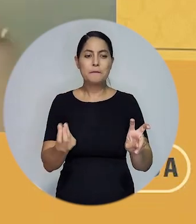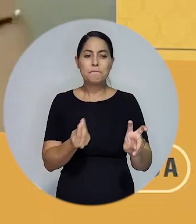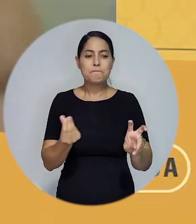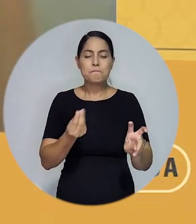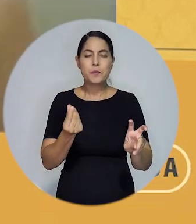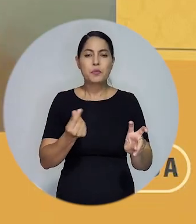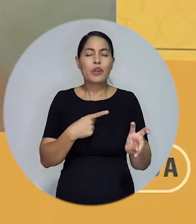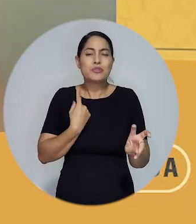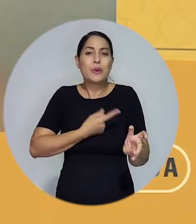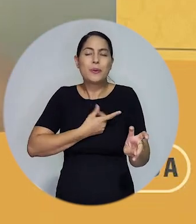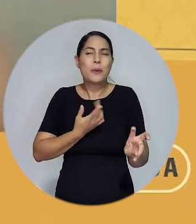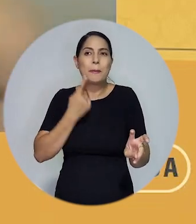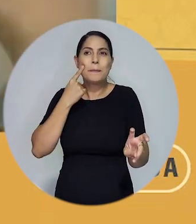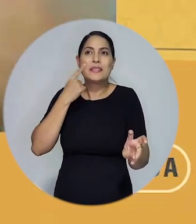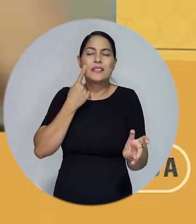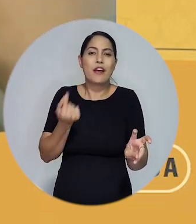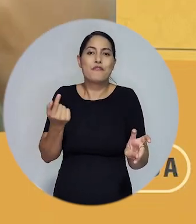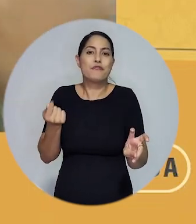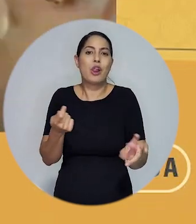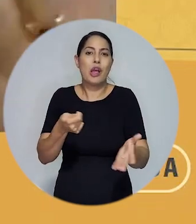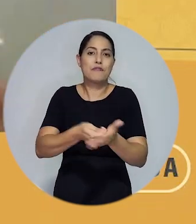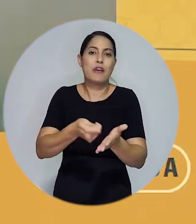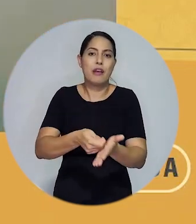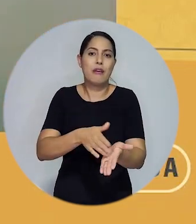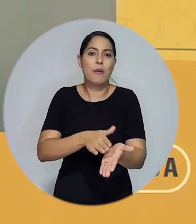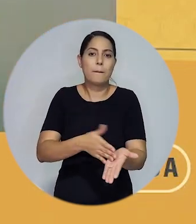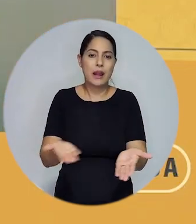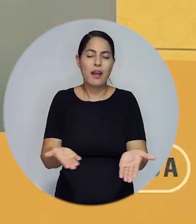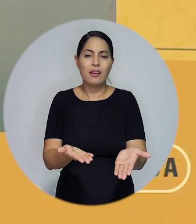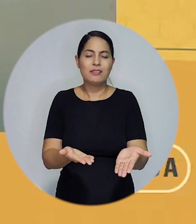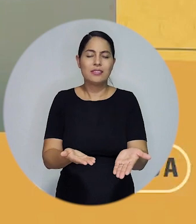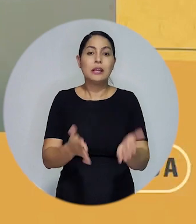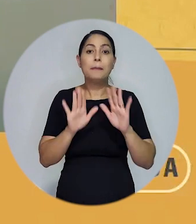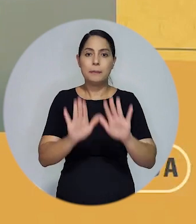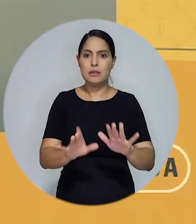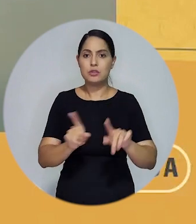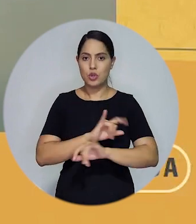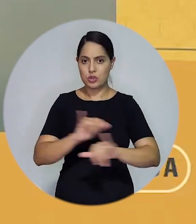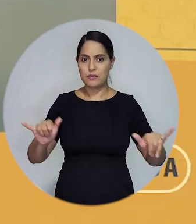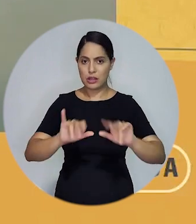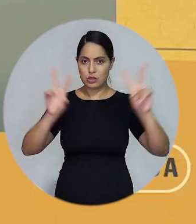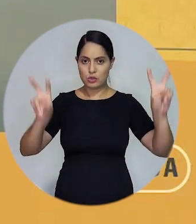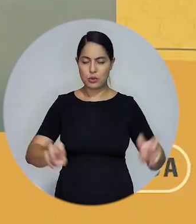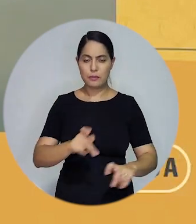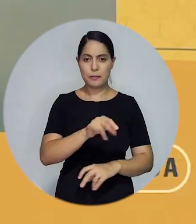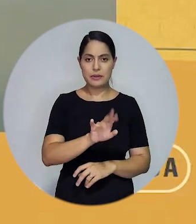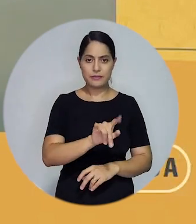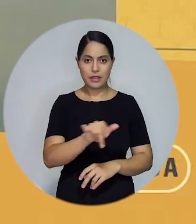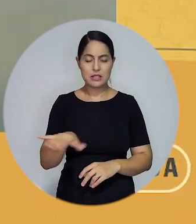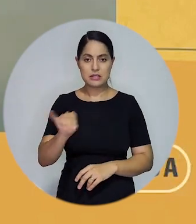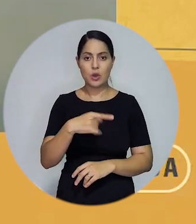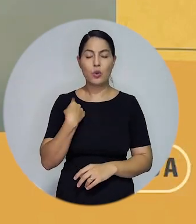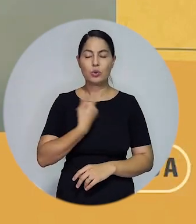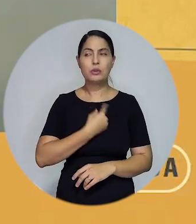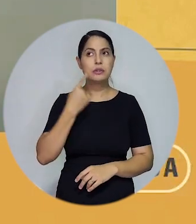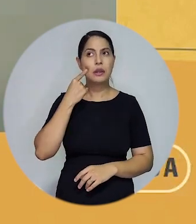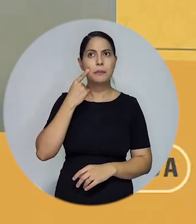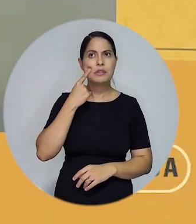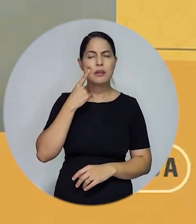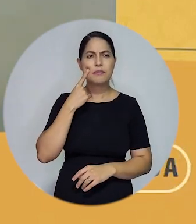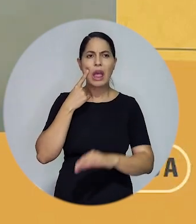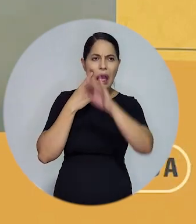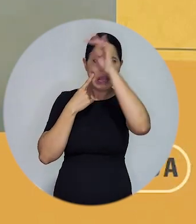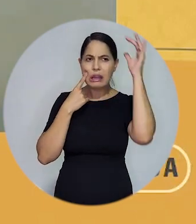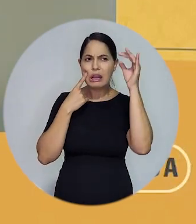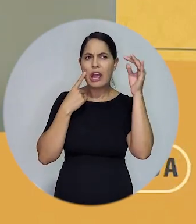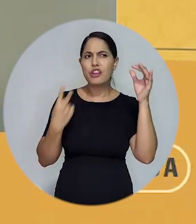numa questão que ela é mais do que só a gente pensar no valor que a gente, no preço que a gente vai colocar, né? Quando a gente pensa em precificação,